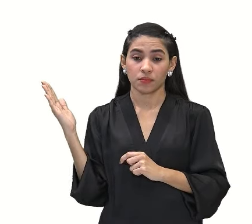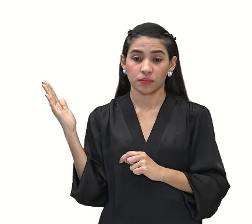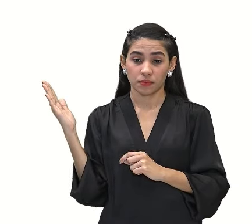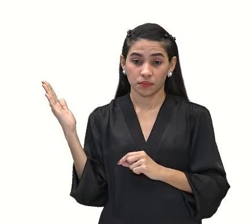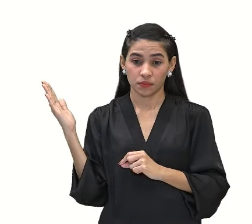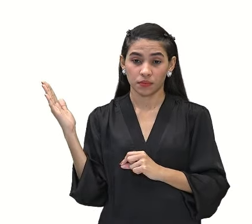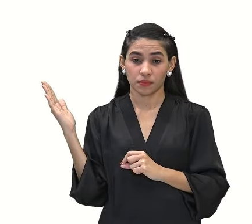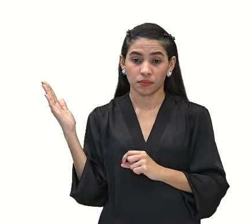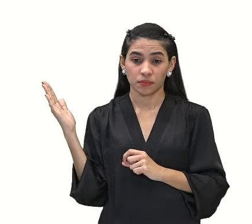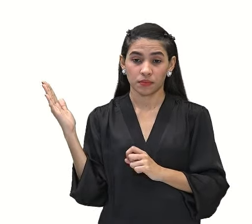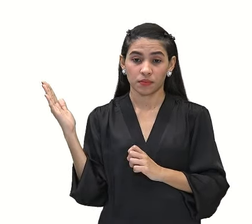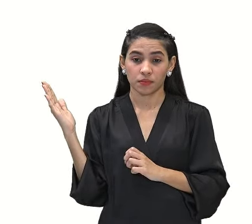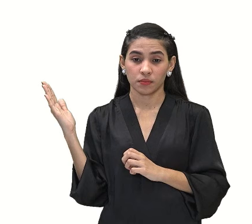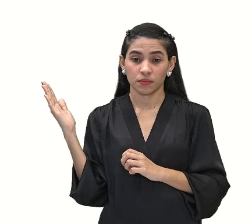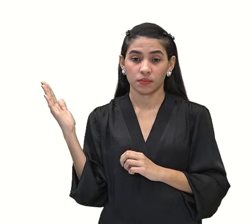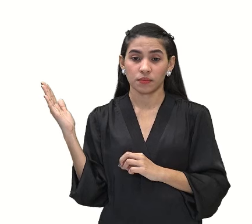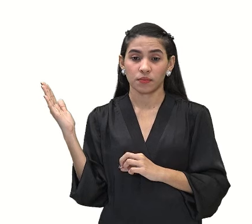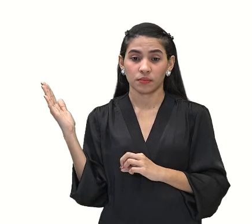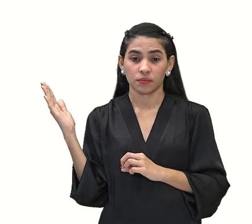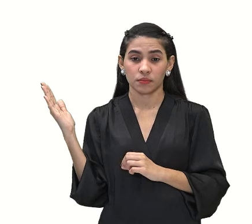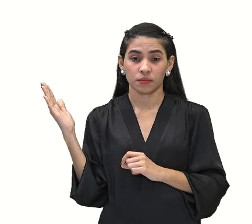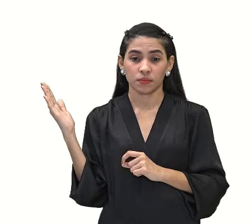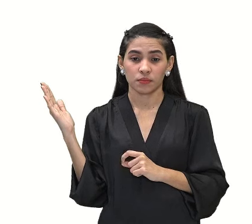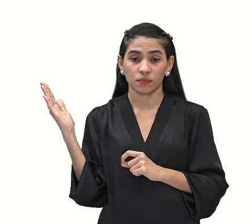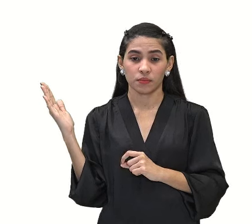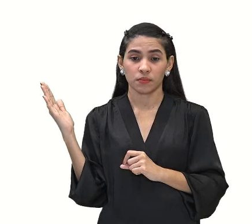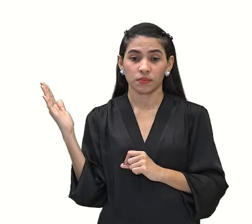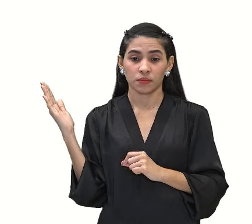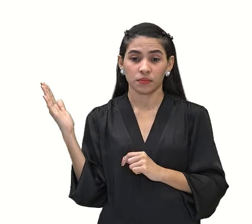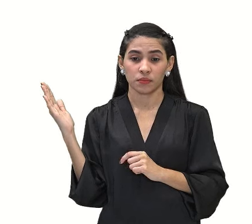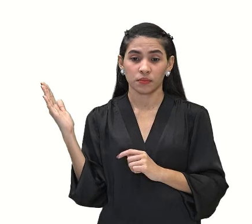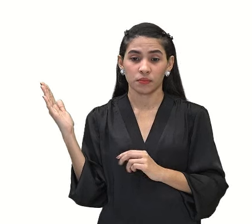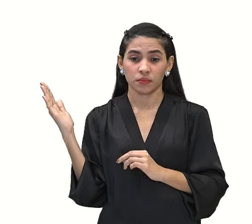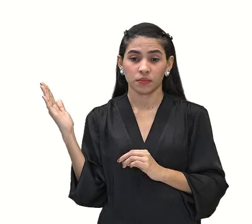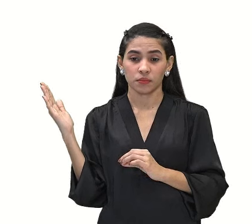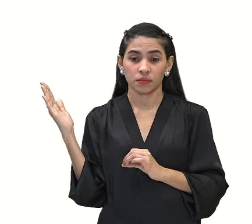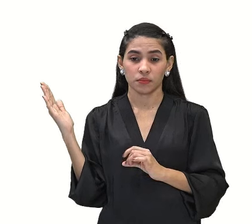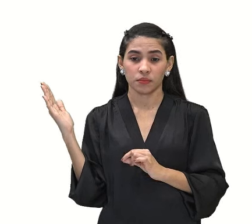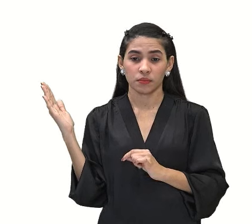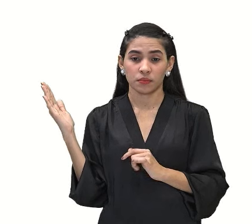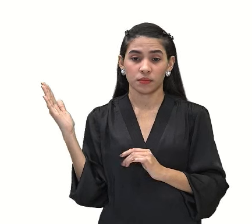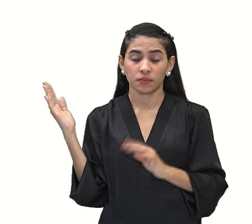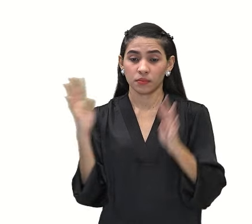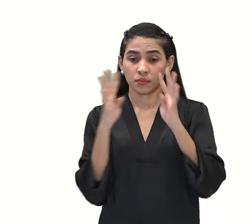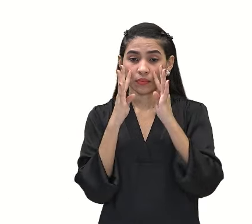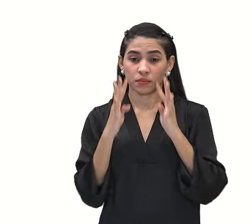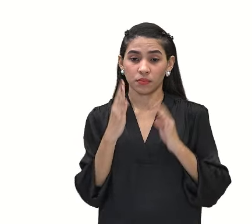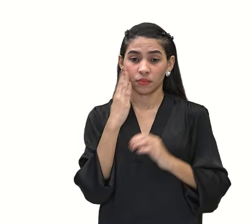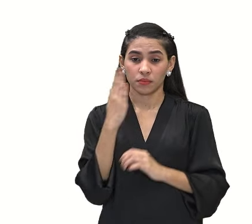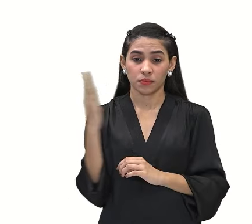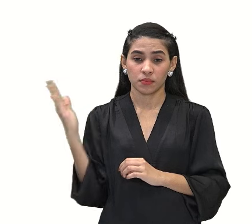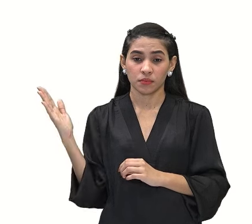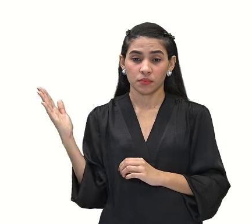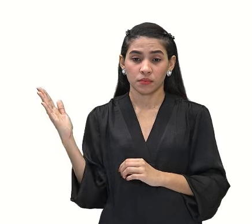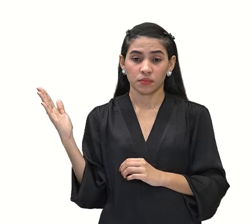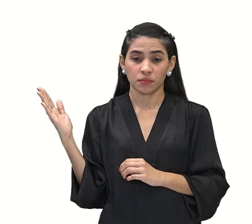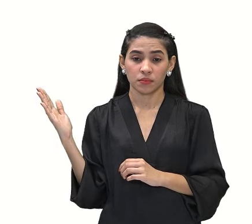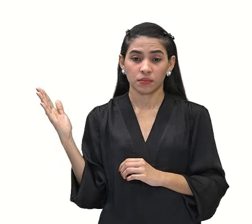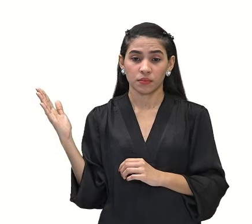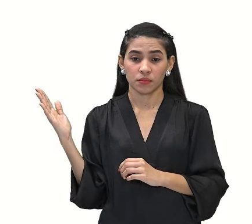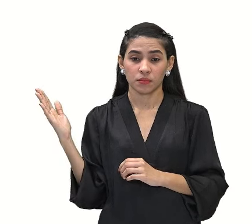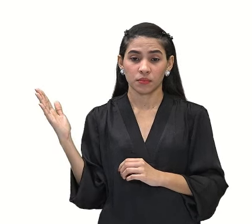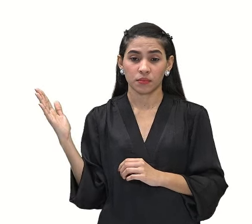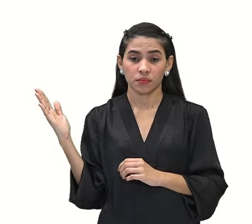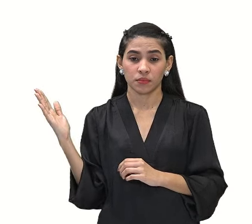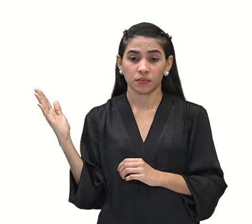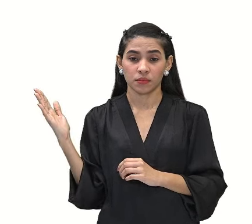beleza pula 1 6 x 5 30 Vão 3 6 x 1 6 e 3 9 então